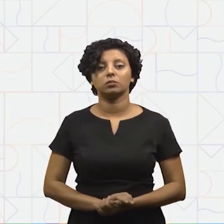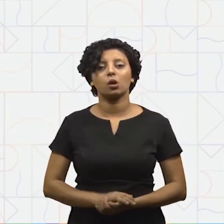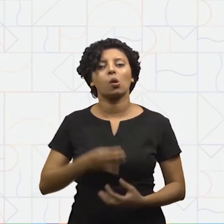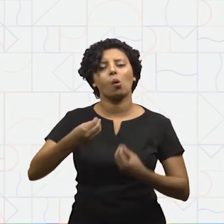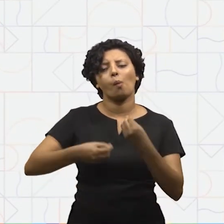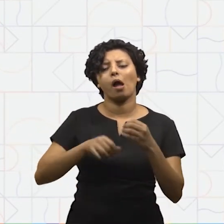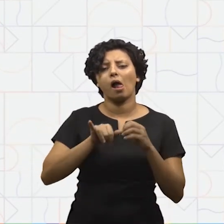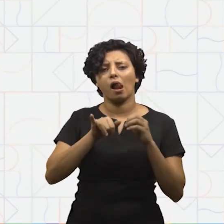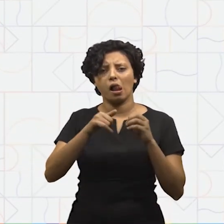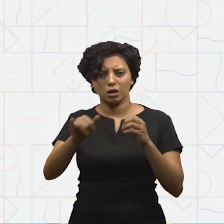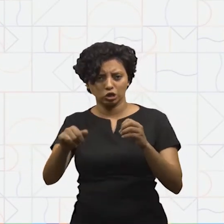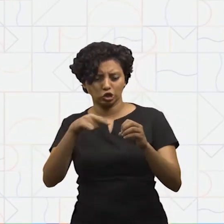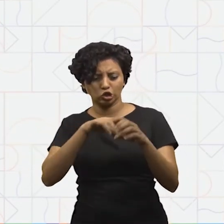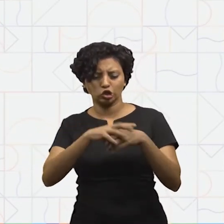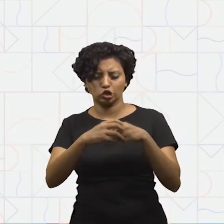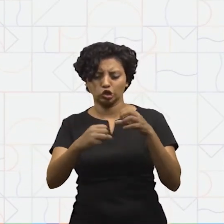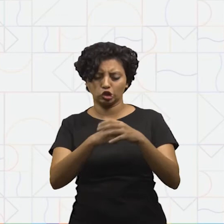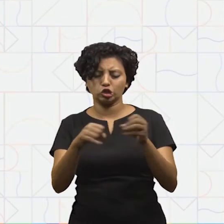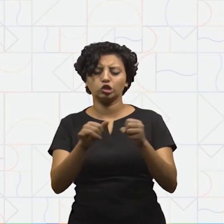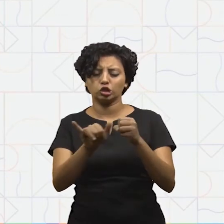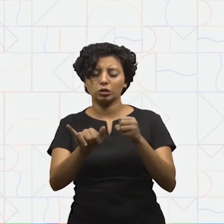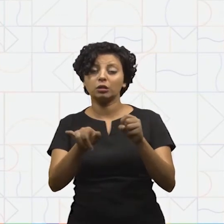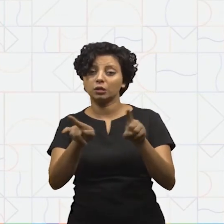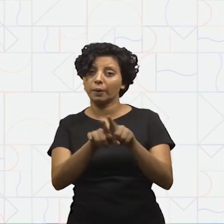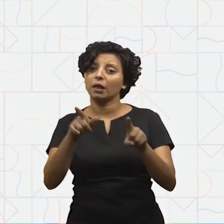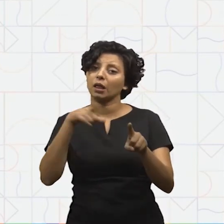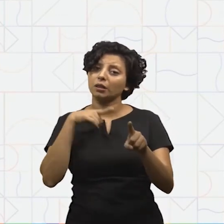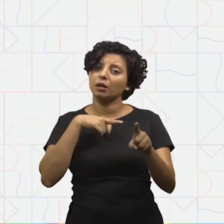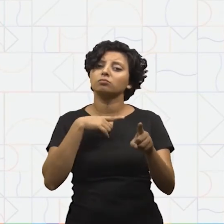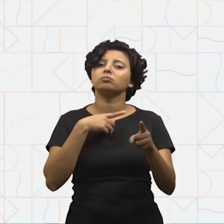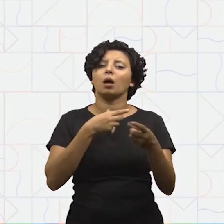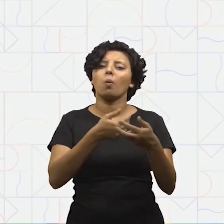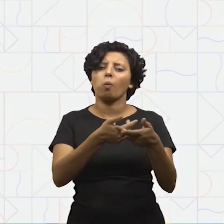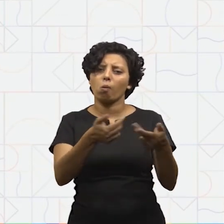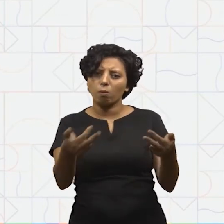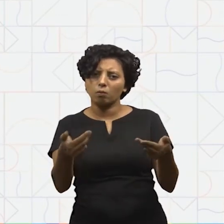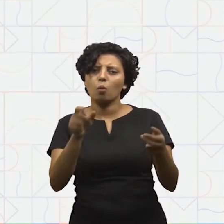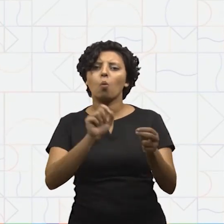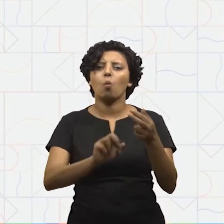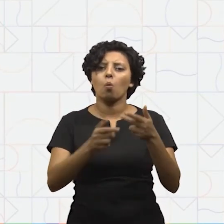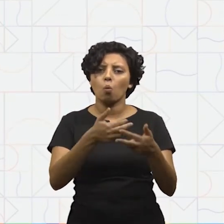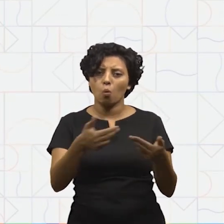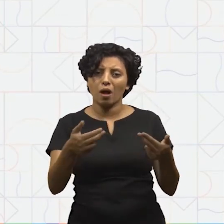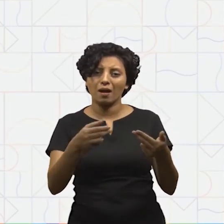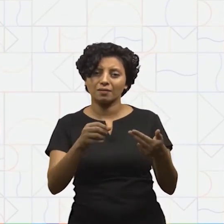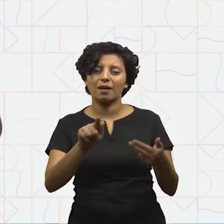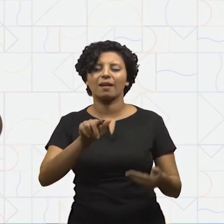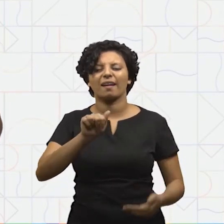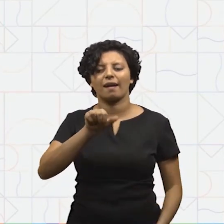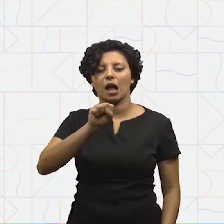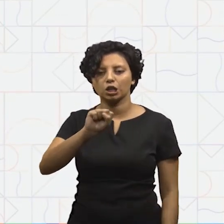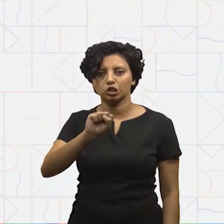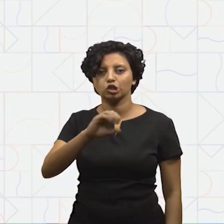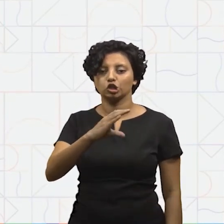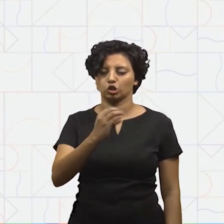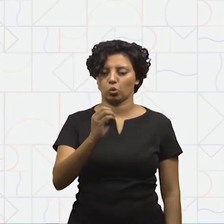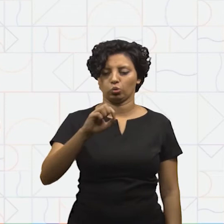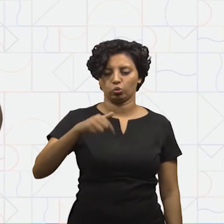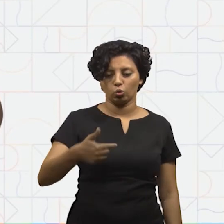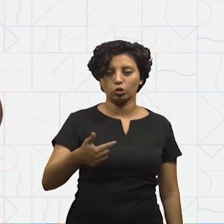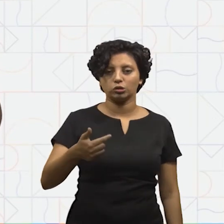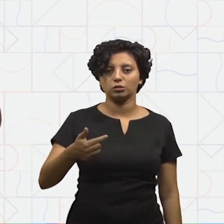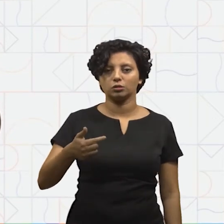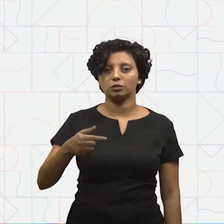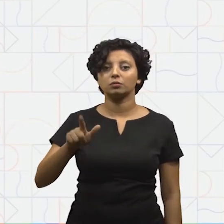as células produzem resíduos também. E um desses resíduos é o gás carbônico, que, como falamos